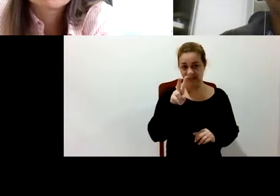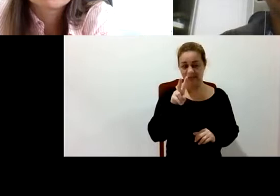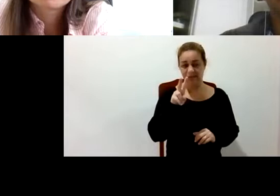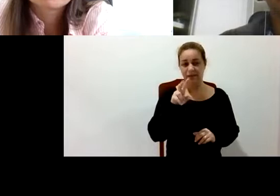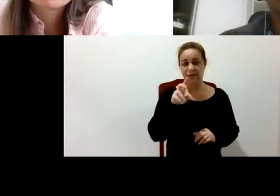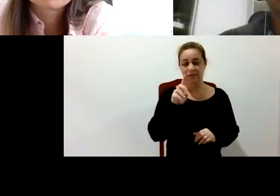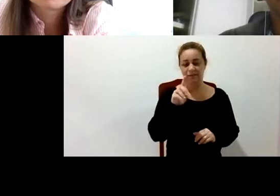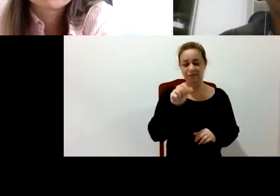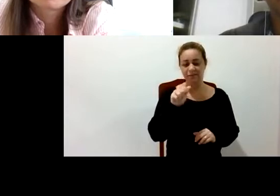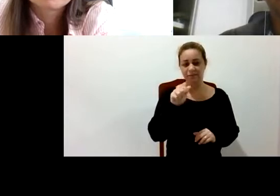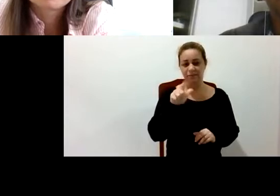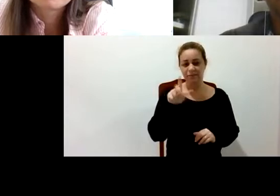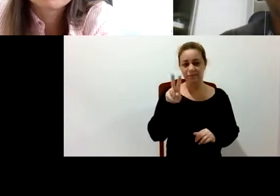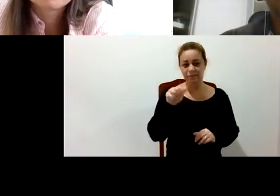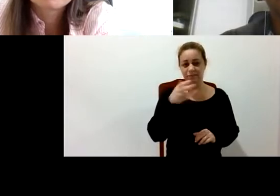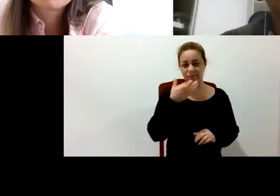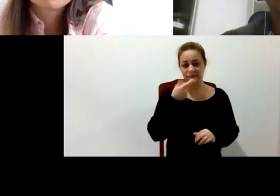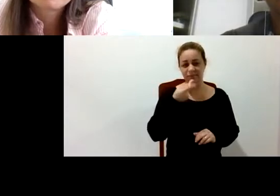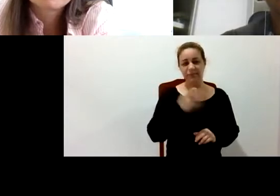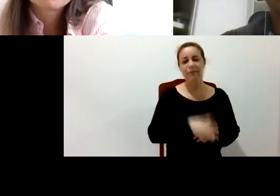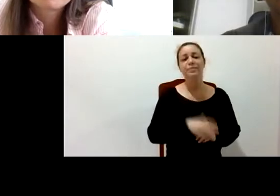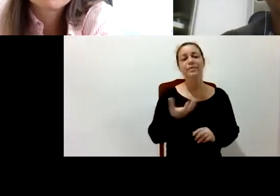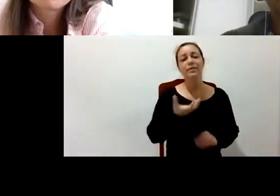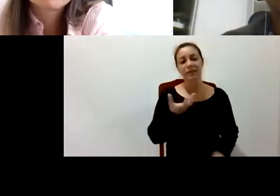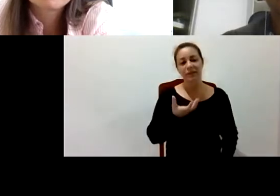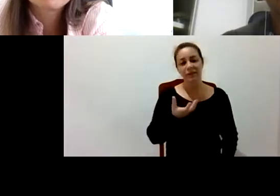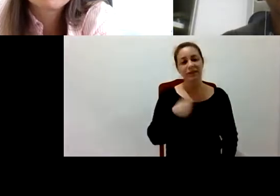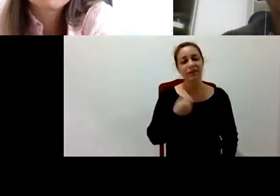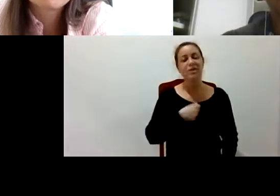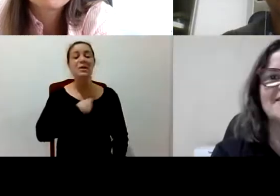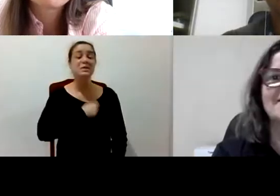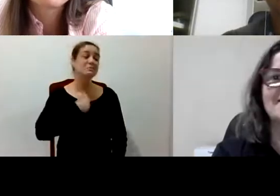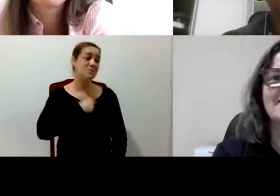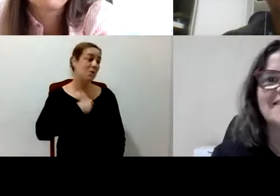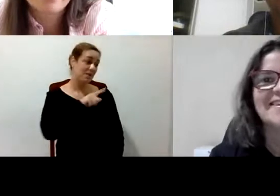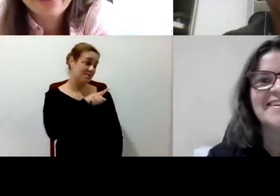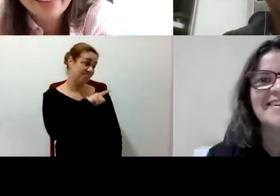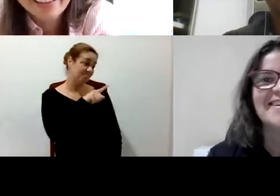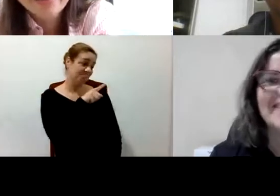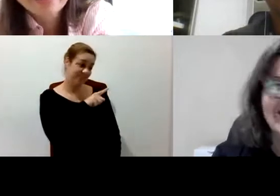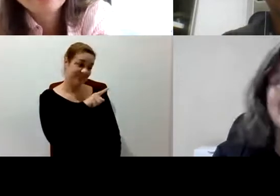suas... Não, só quero registrar aqui, professor, que nós ficamos com saudades de vocês.